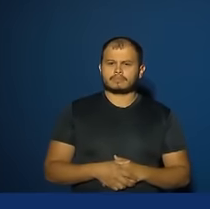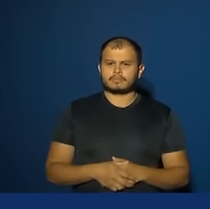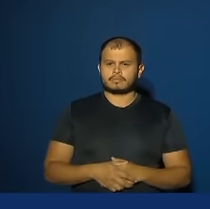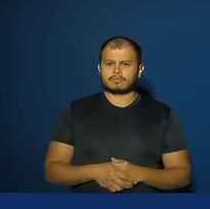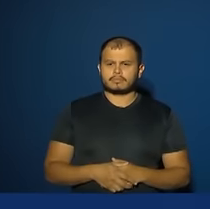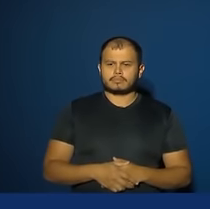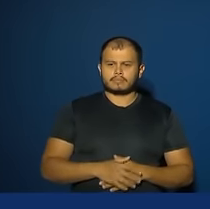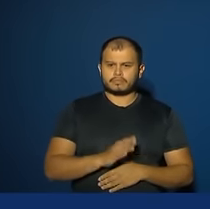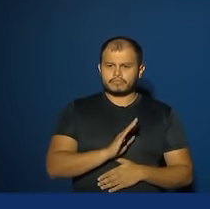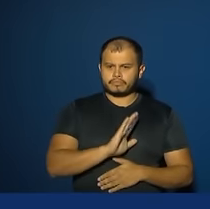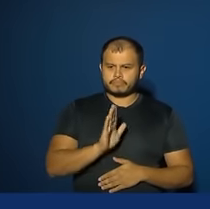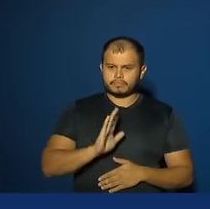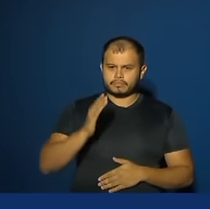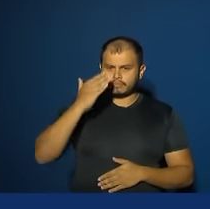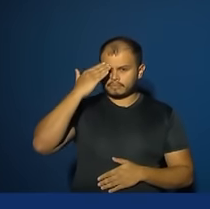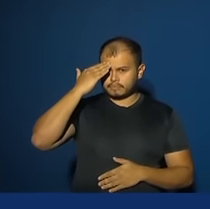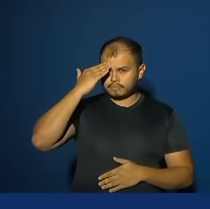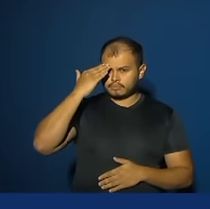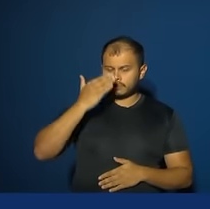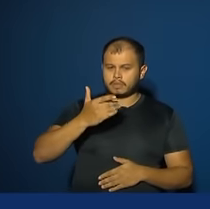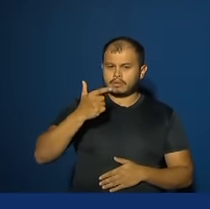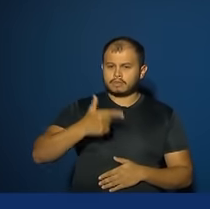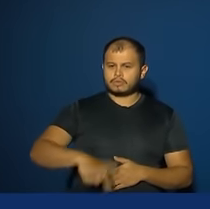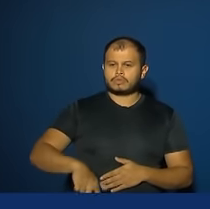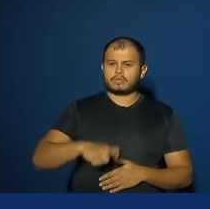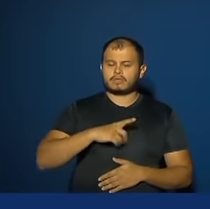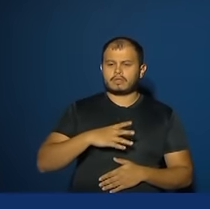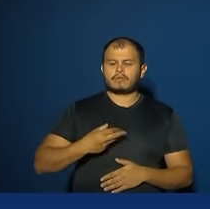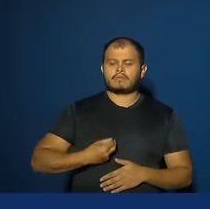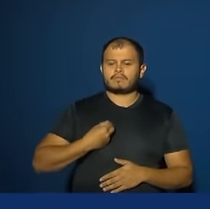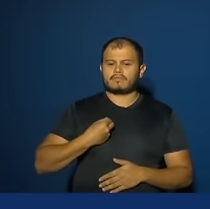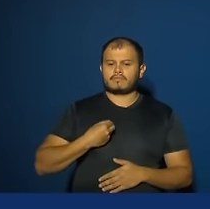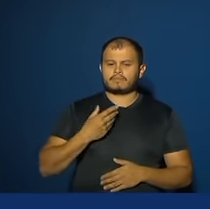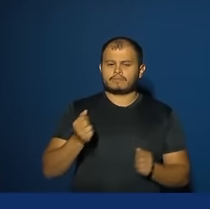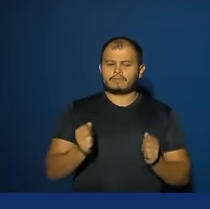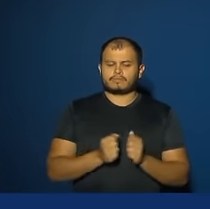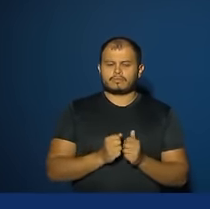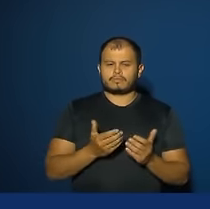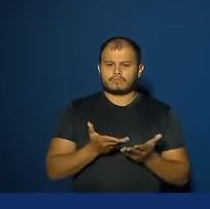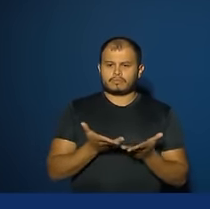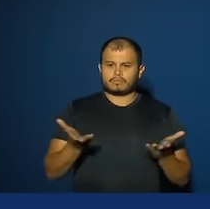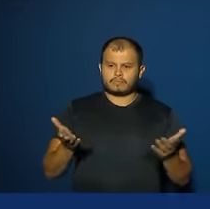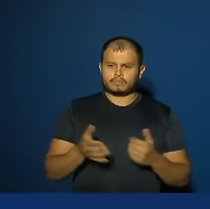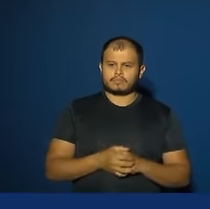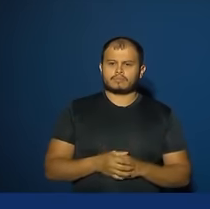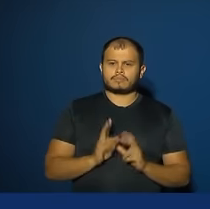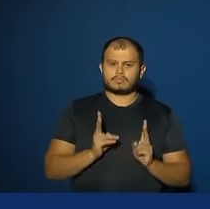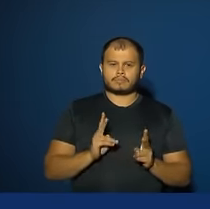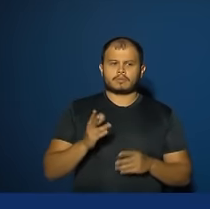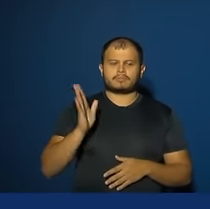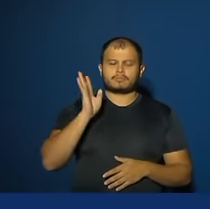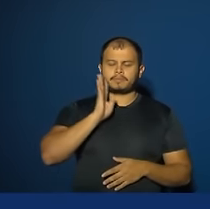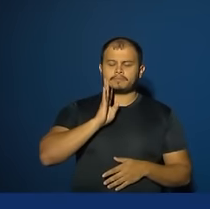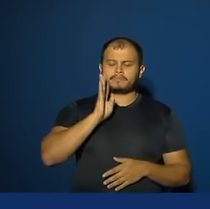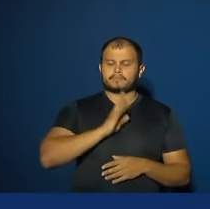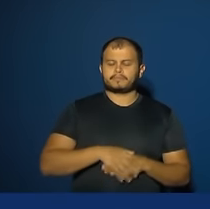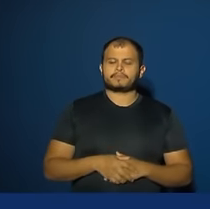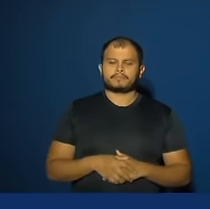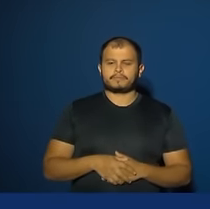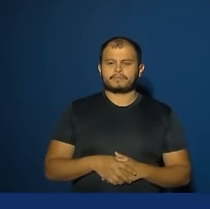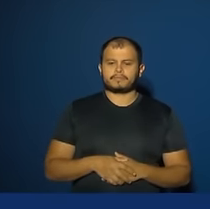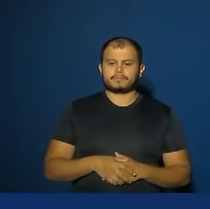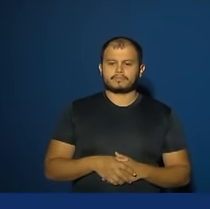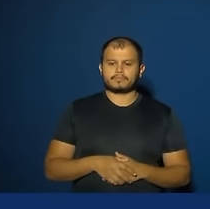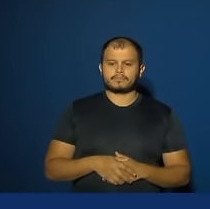Olá, Stephanie. Obrigado. Mais uma vez, é um prazer estar nesse painel, já tradicional aqui, sempre divertido. Essa